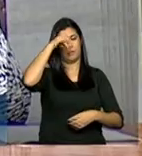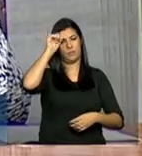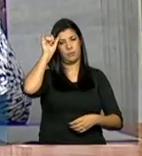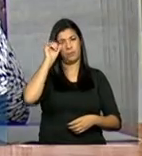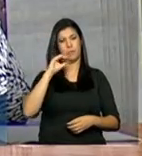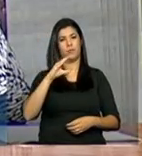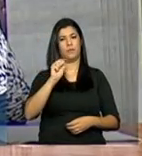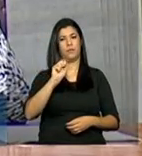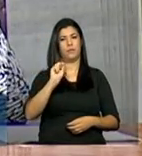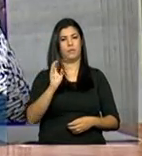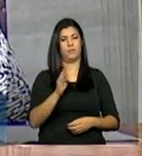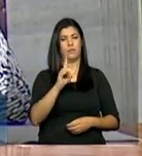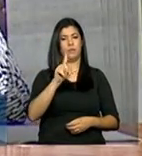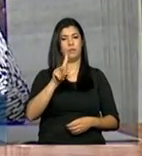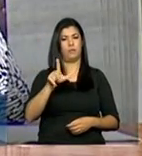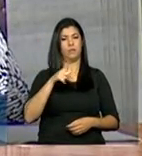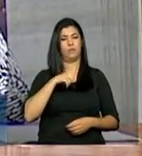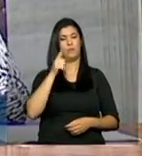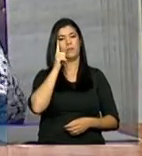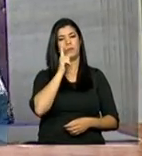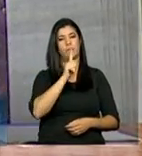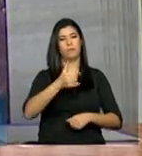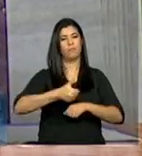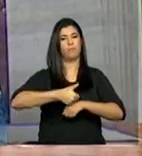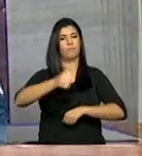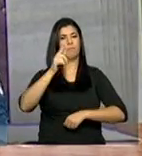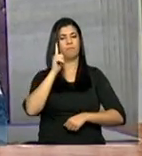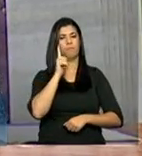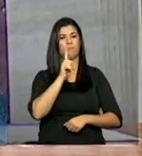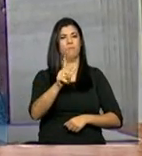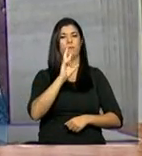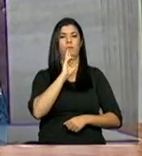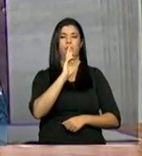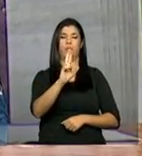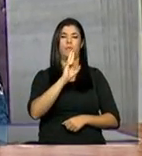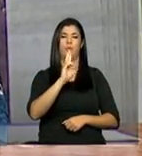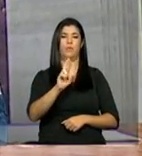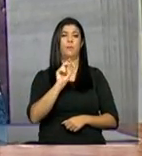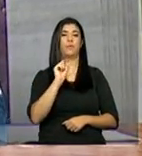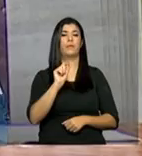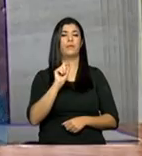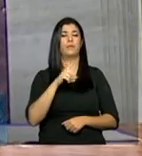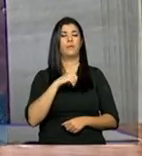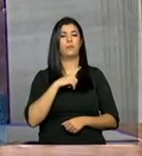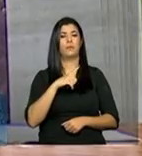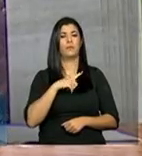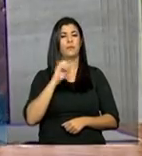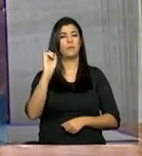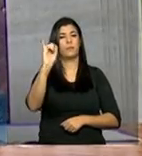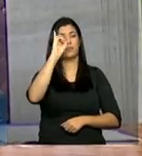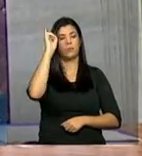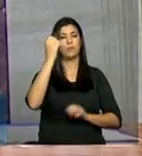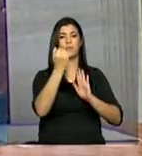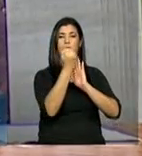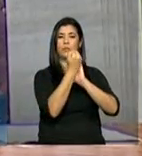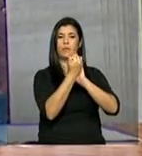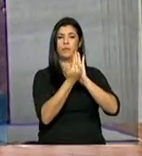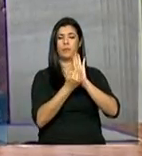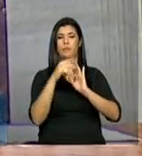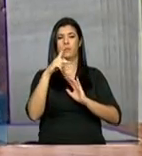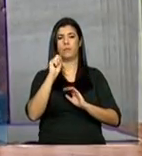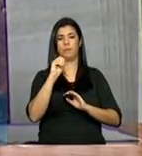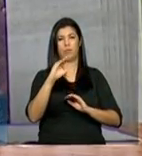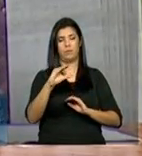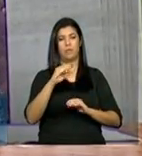para que a gente consiga alcançar os melhores resultados possíveis nesse importante programa do